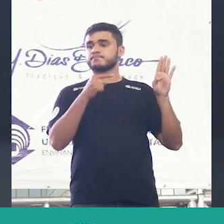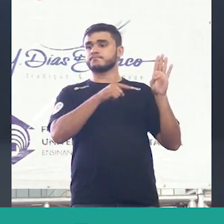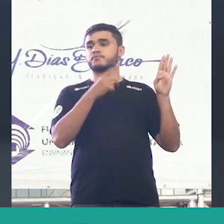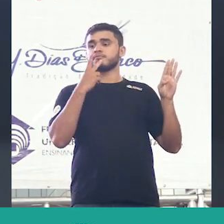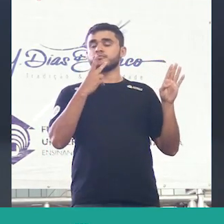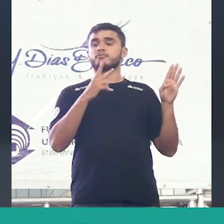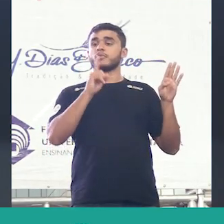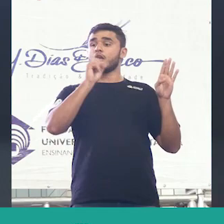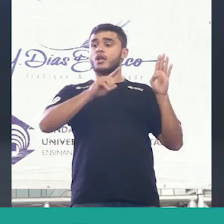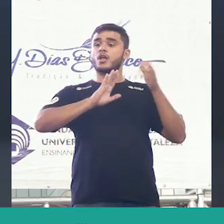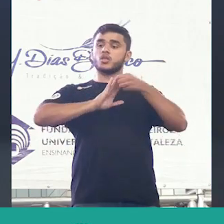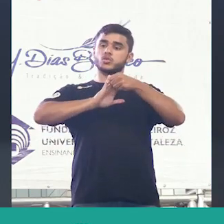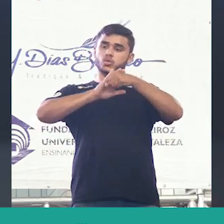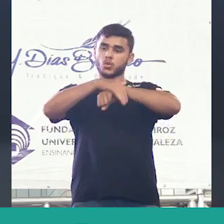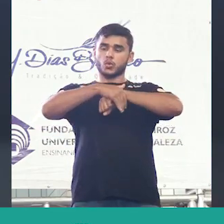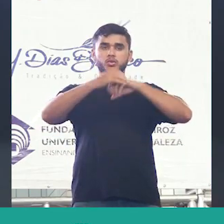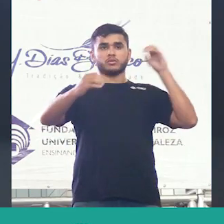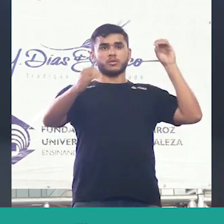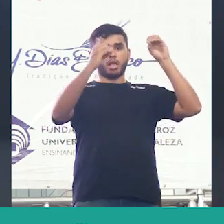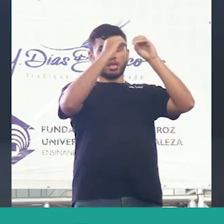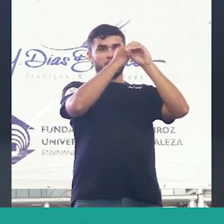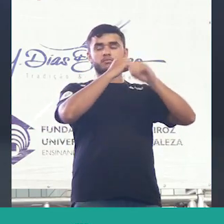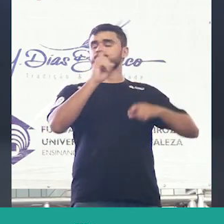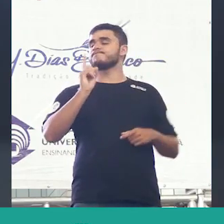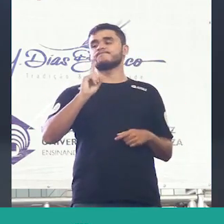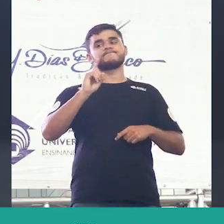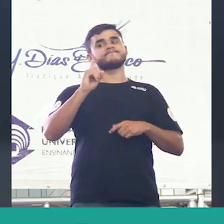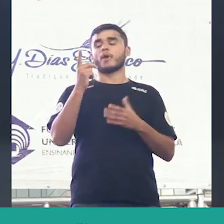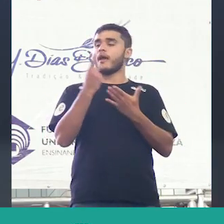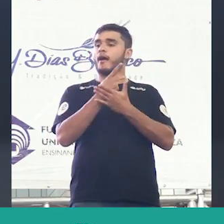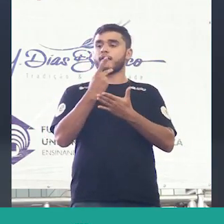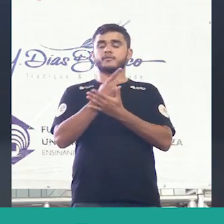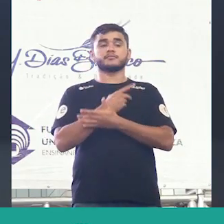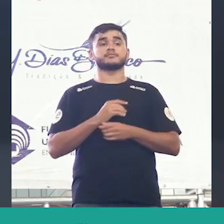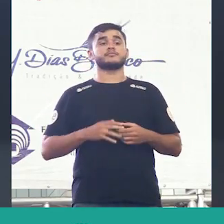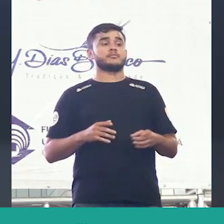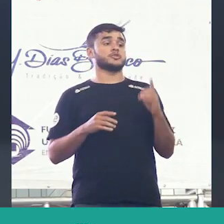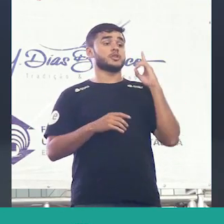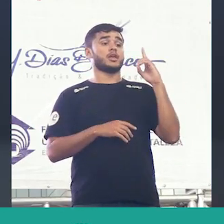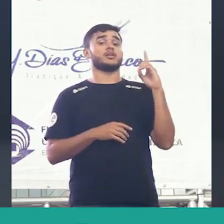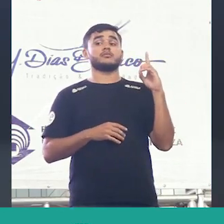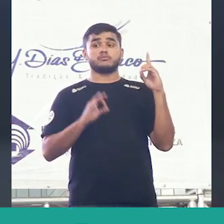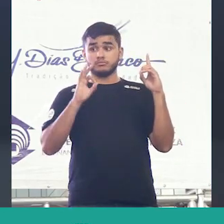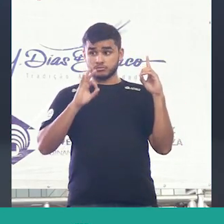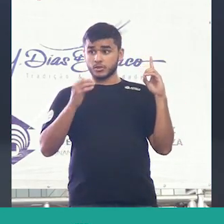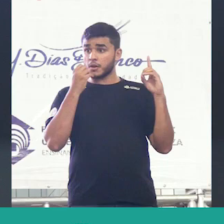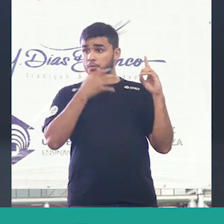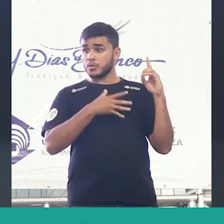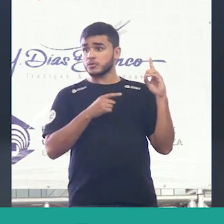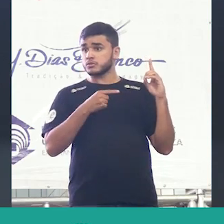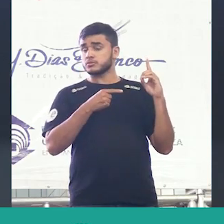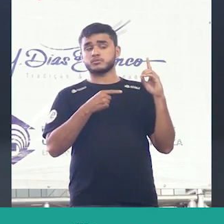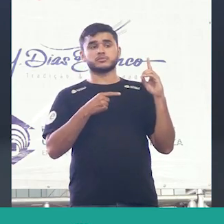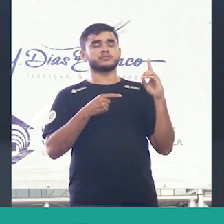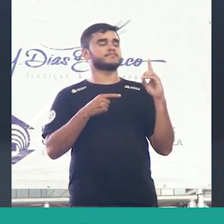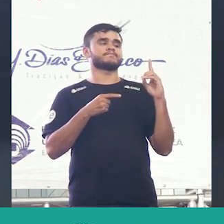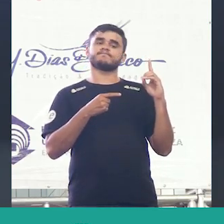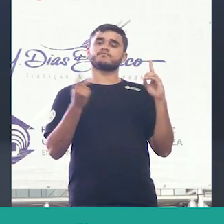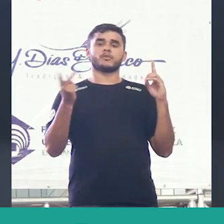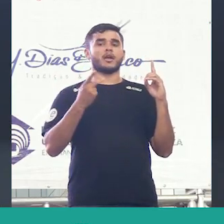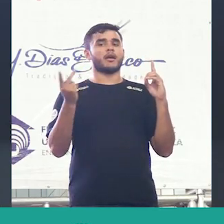diz: permaneceu o eclipse durante a noite. Falso. Item D de dado. Pode ser, pessoal, D de